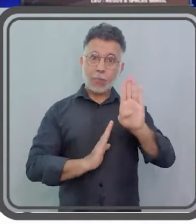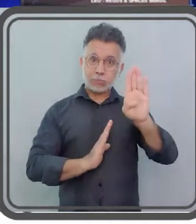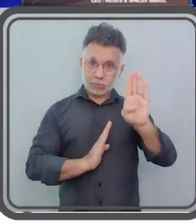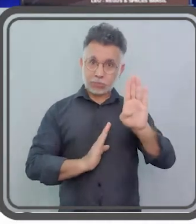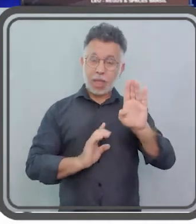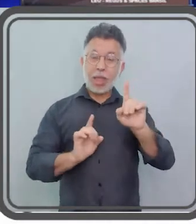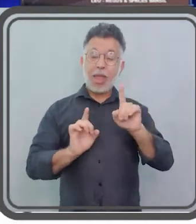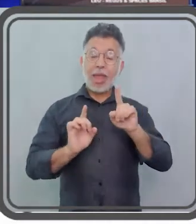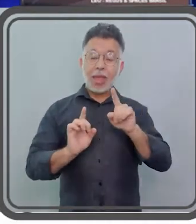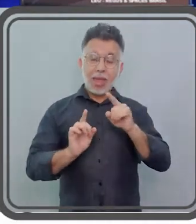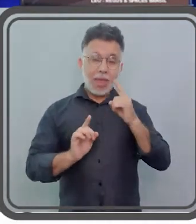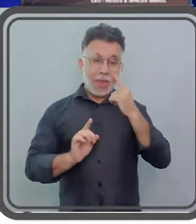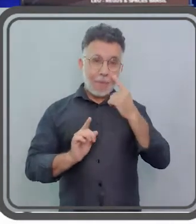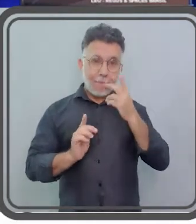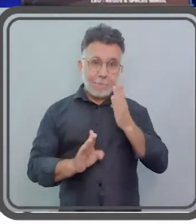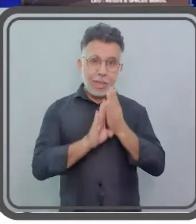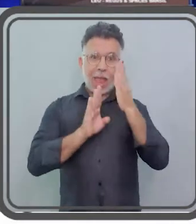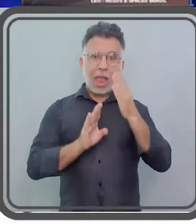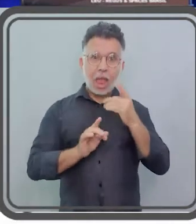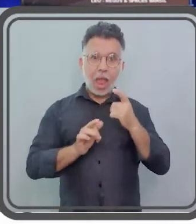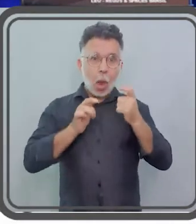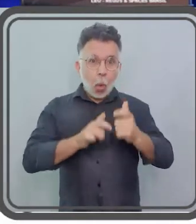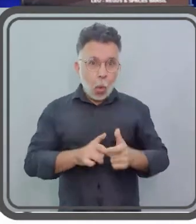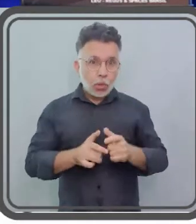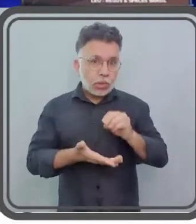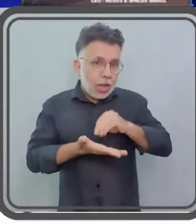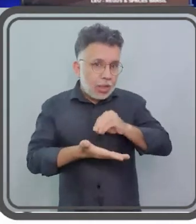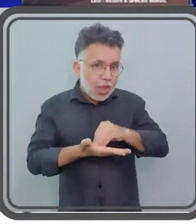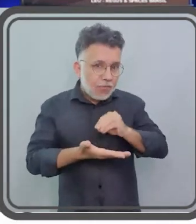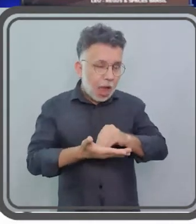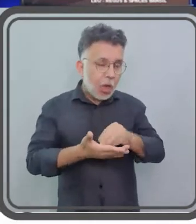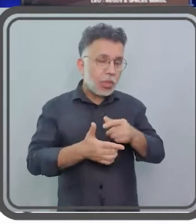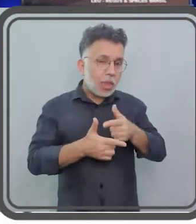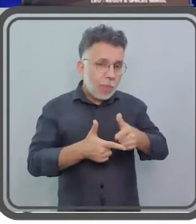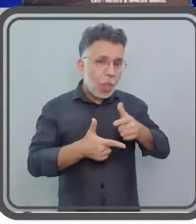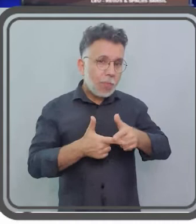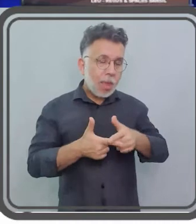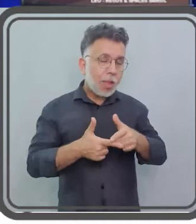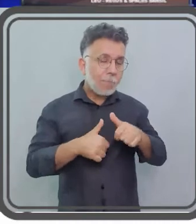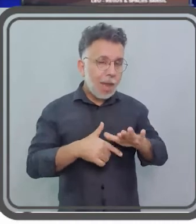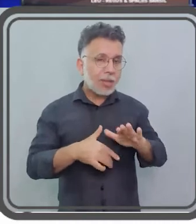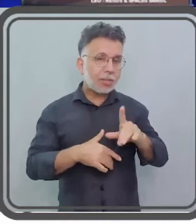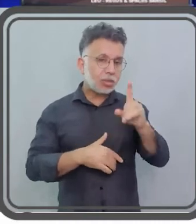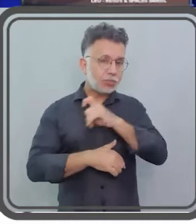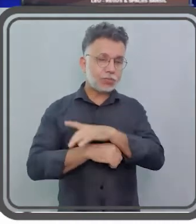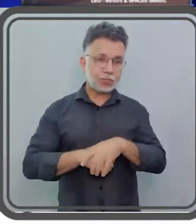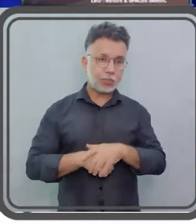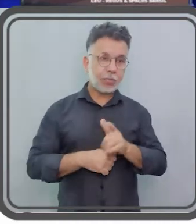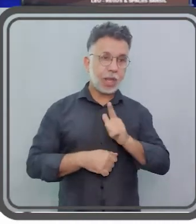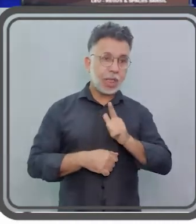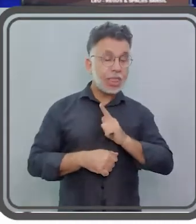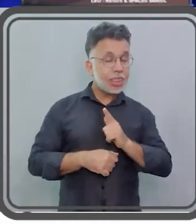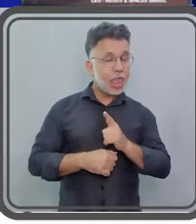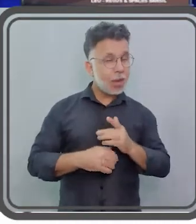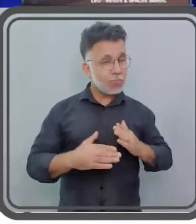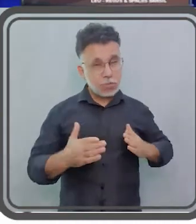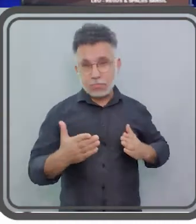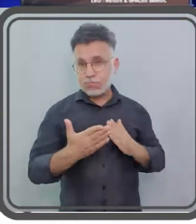que departamento, em que setor a gente tem problemas mais severos. Temos um grau de assertividade